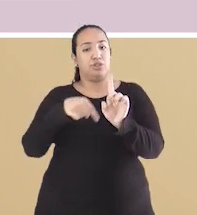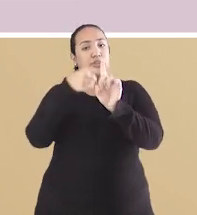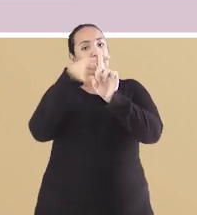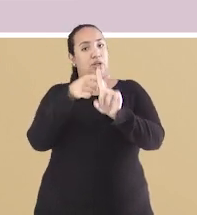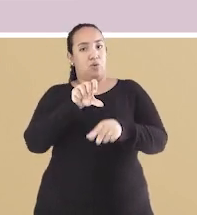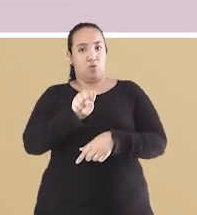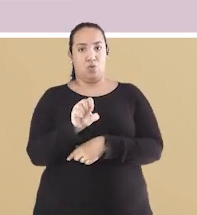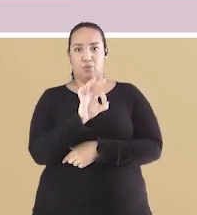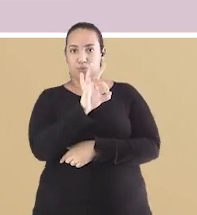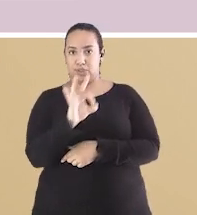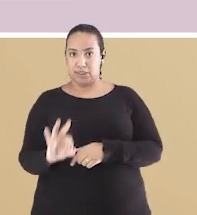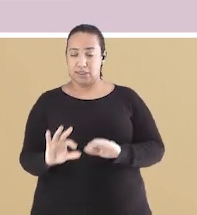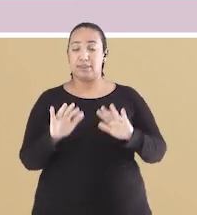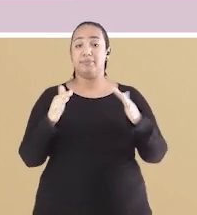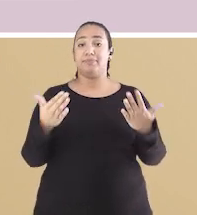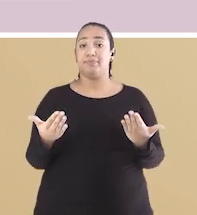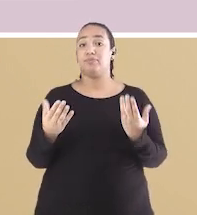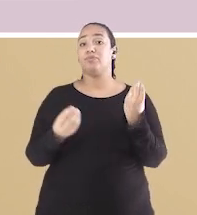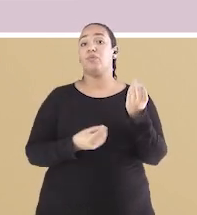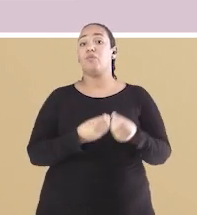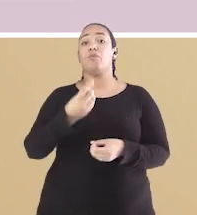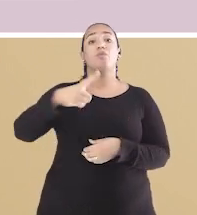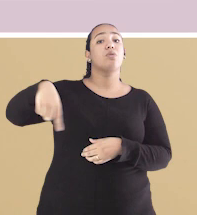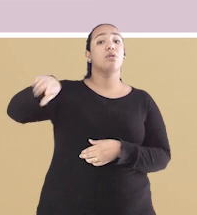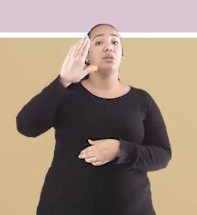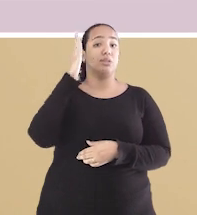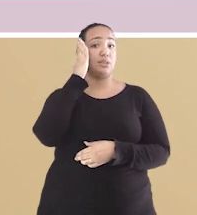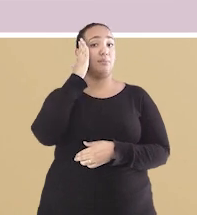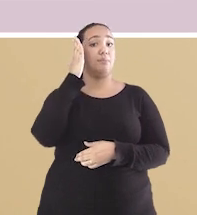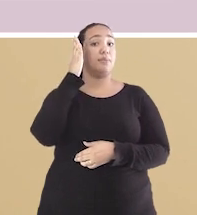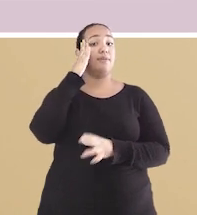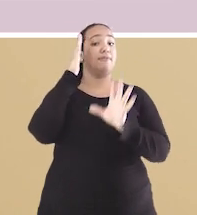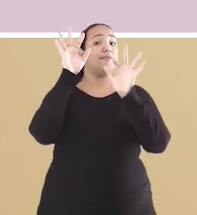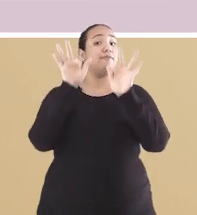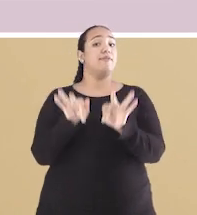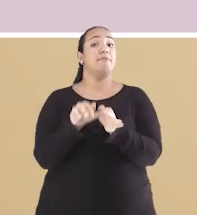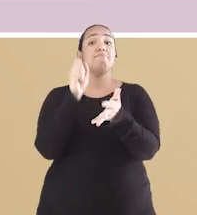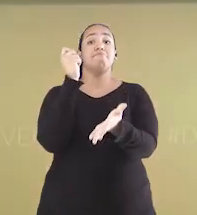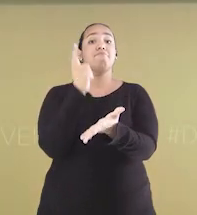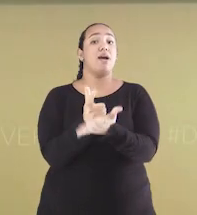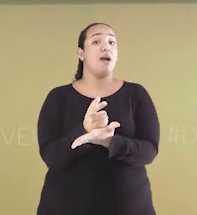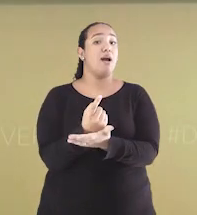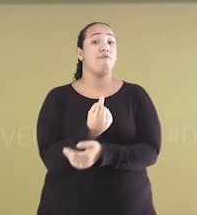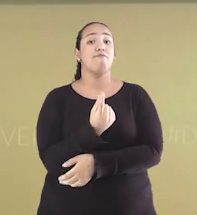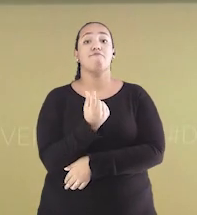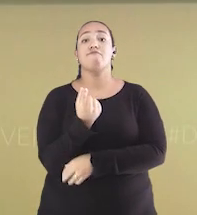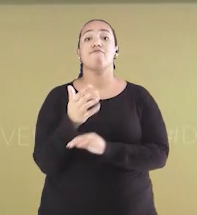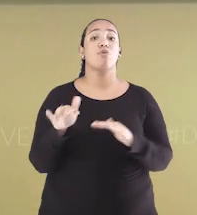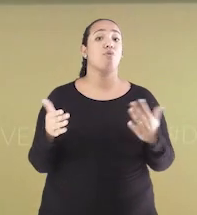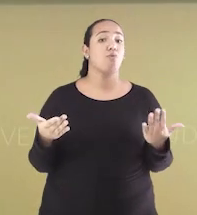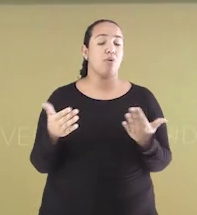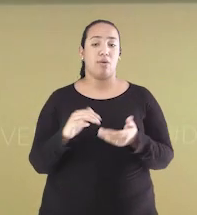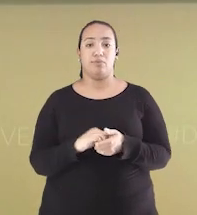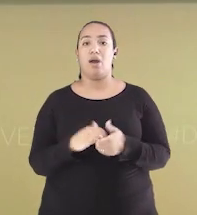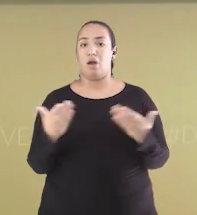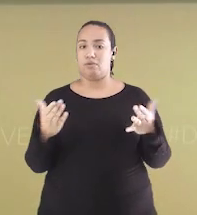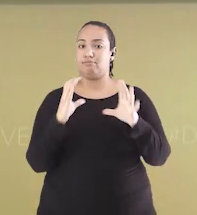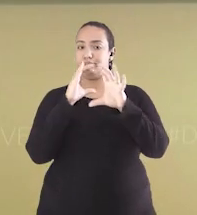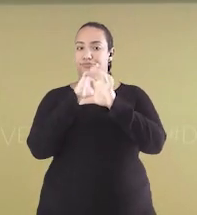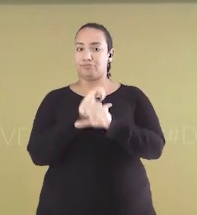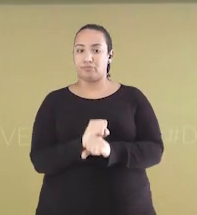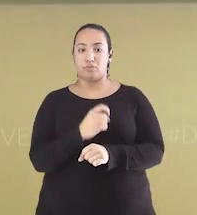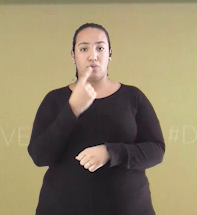para sabermos quanto ele irá pagar a mais para utilizar, temos que calcular. Nesse caso, J